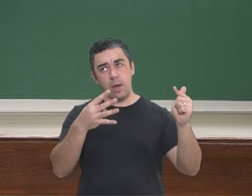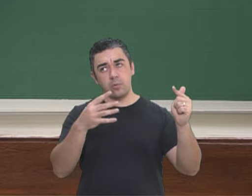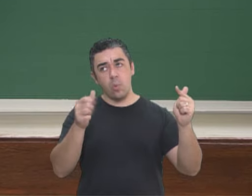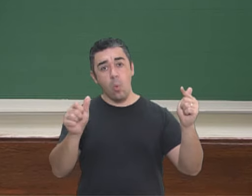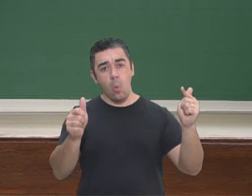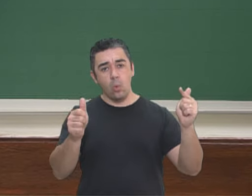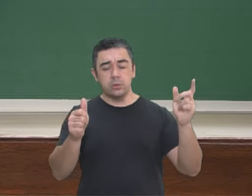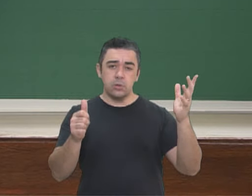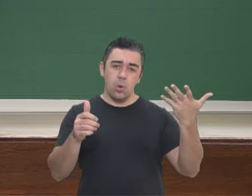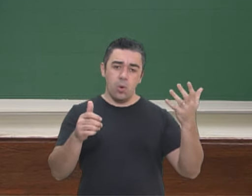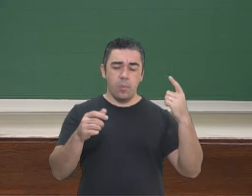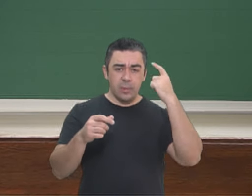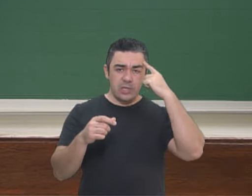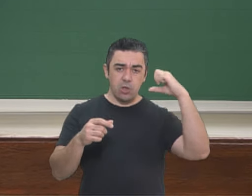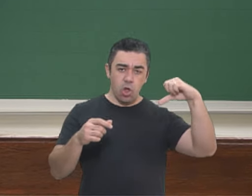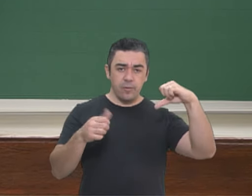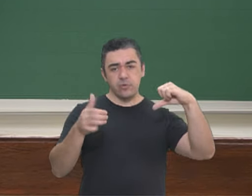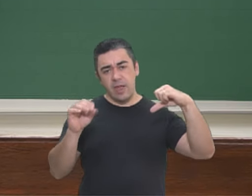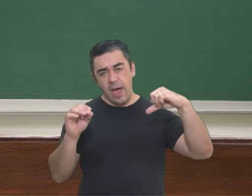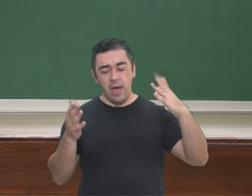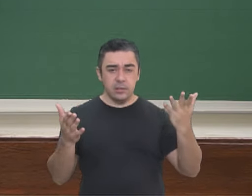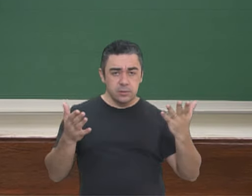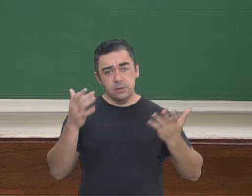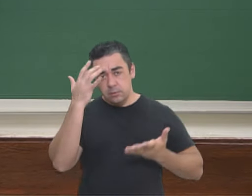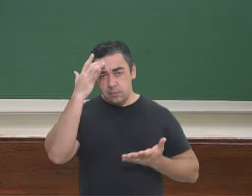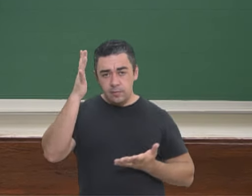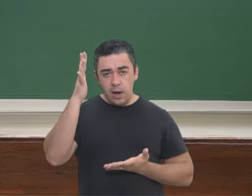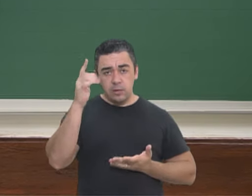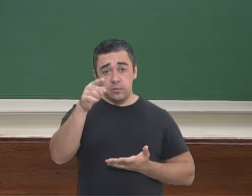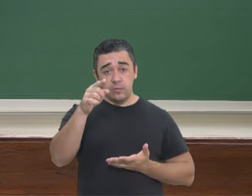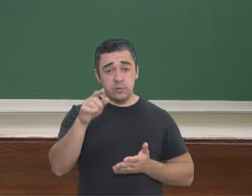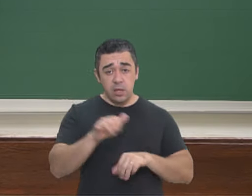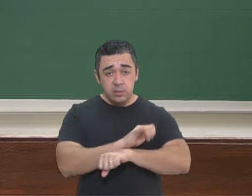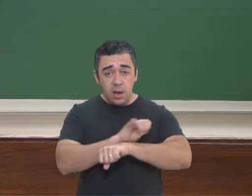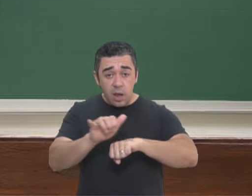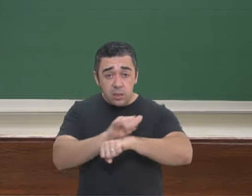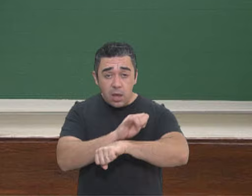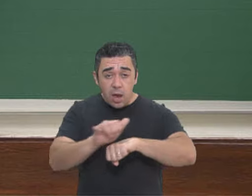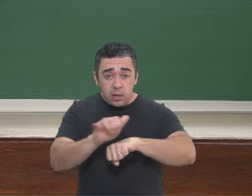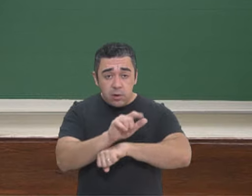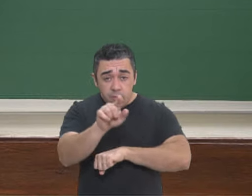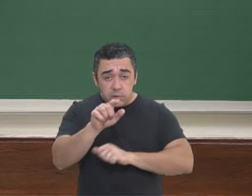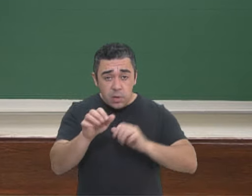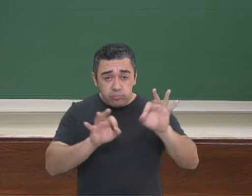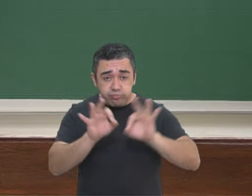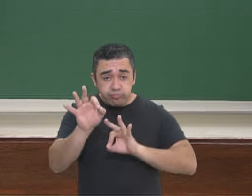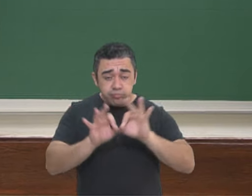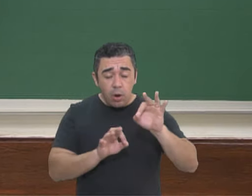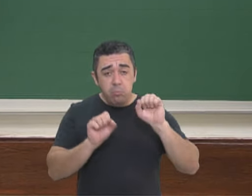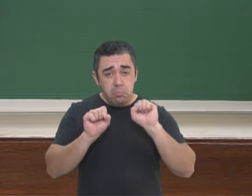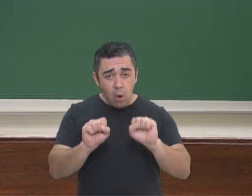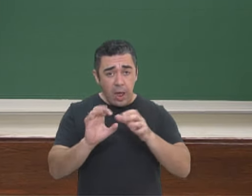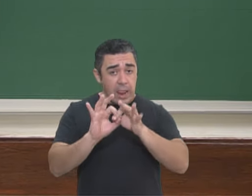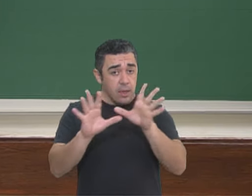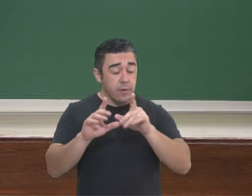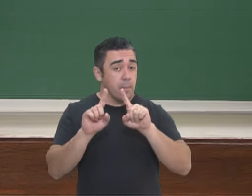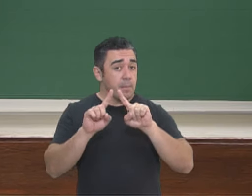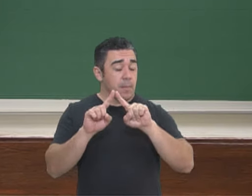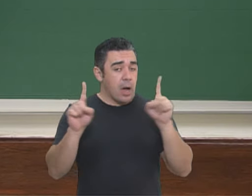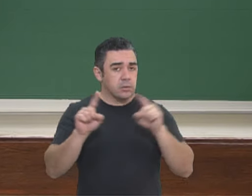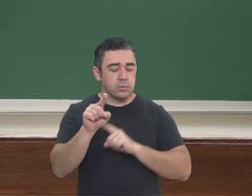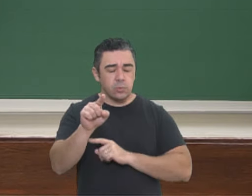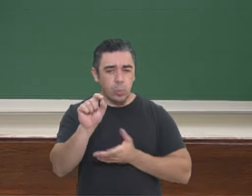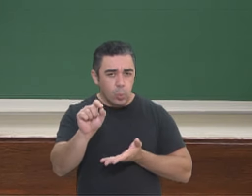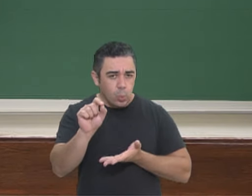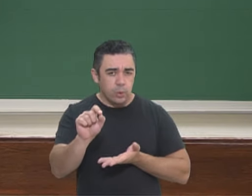H, menos 37. Seguindo esse raciocínio, tá bom? Vamos seguir aqui. Eu trouxe para vocês um